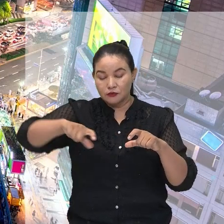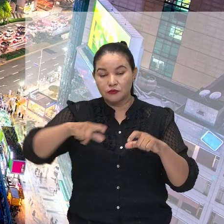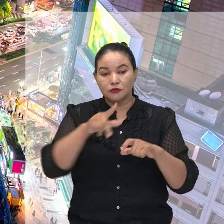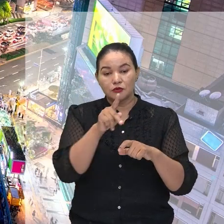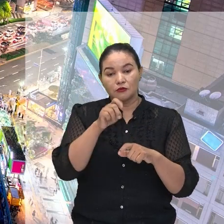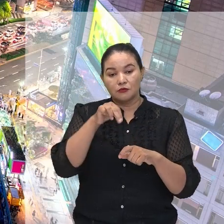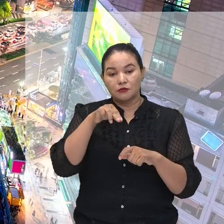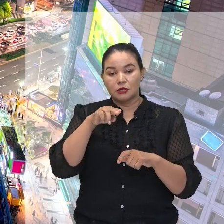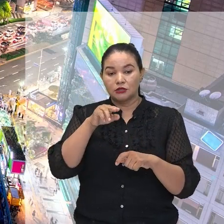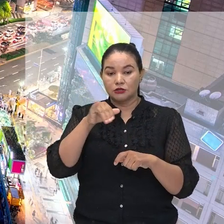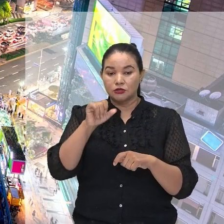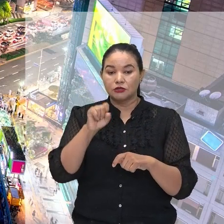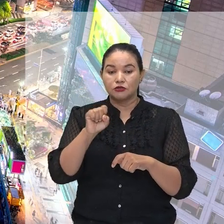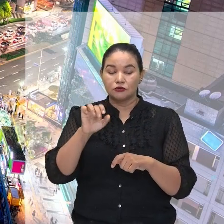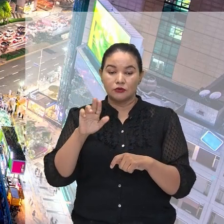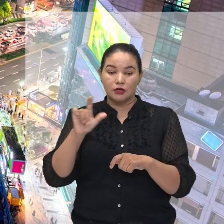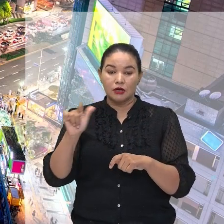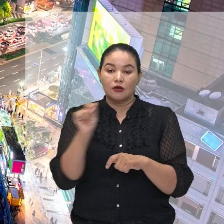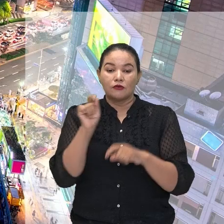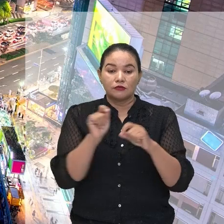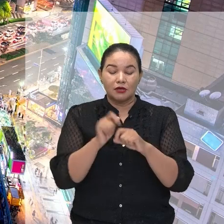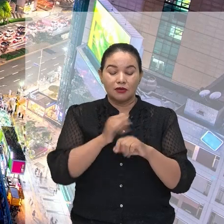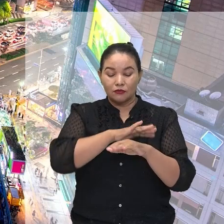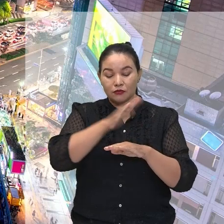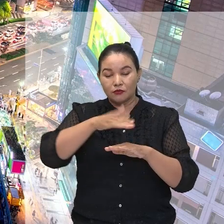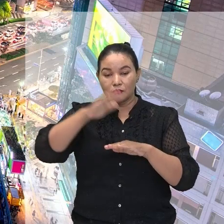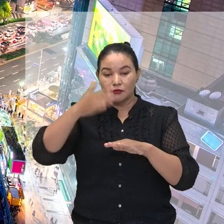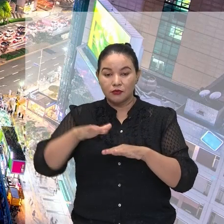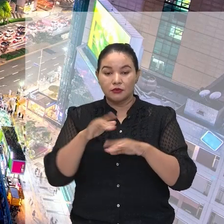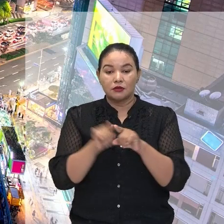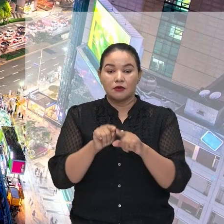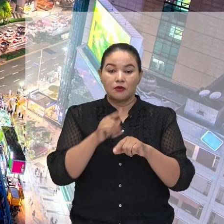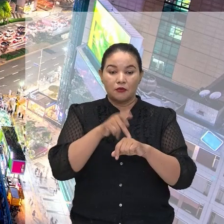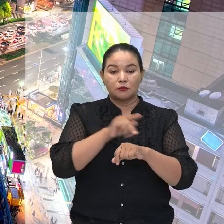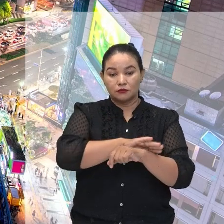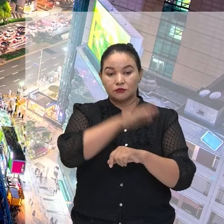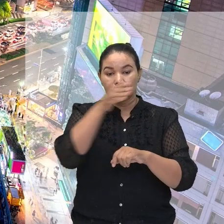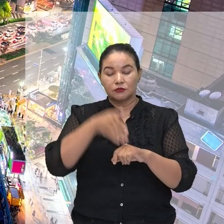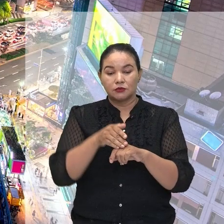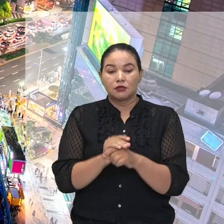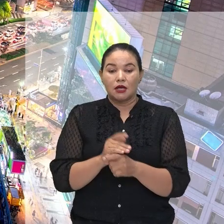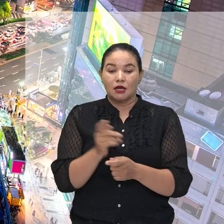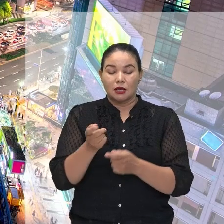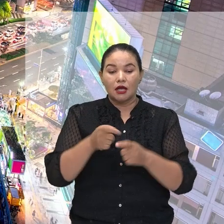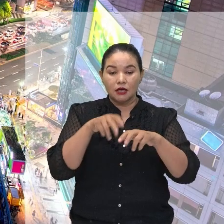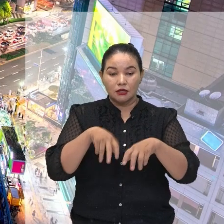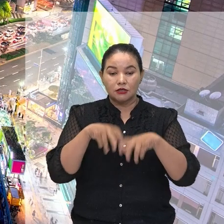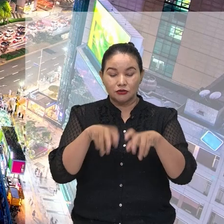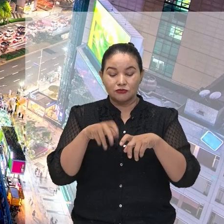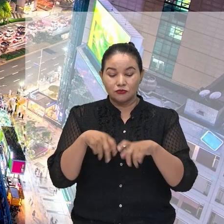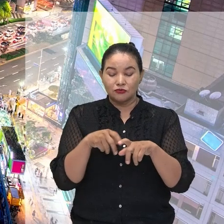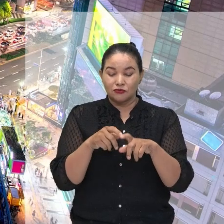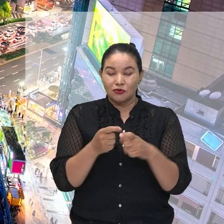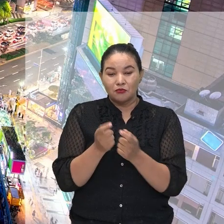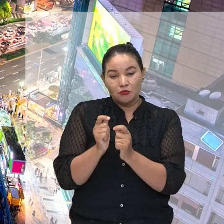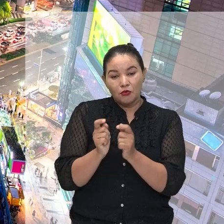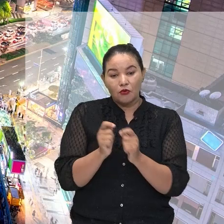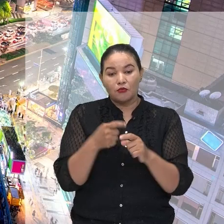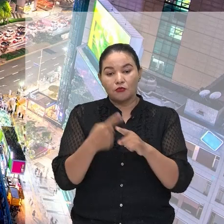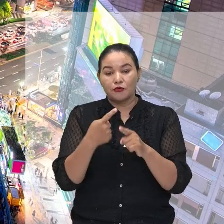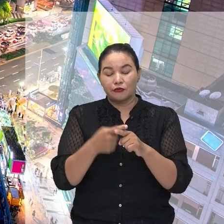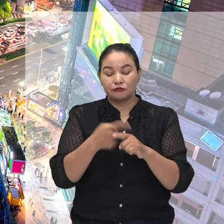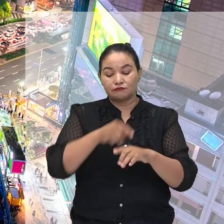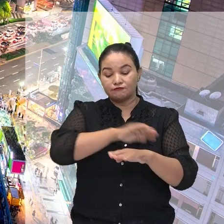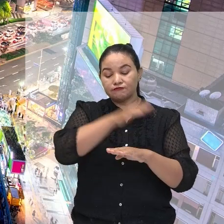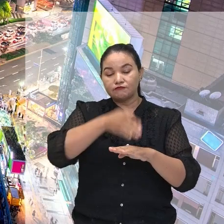em uma área de relevo montanhoso. Tem uma agricultura pouco desenvolvida por conta do relevo, tá?